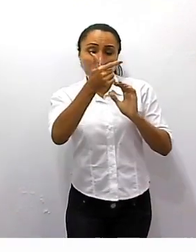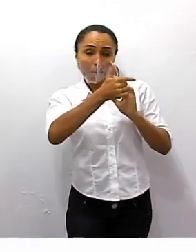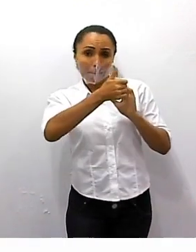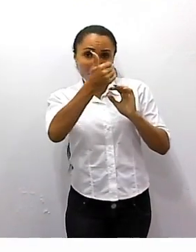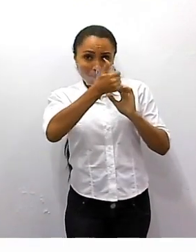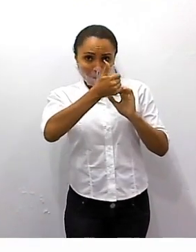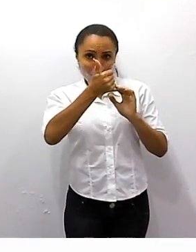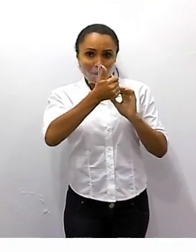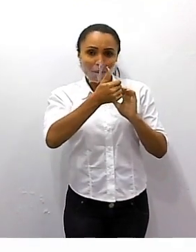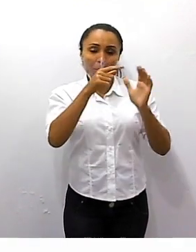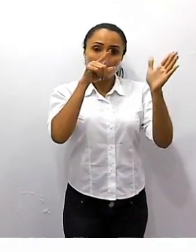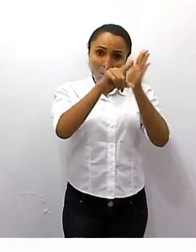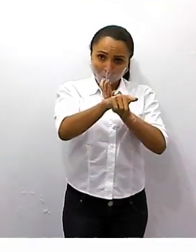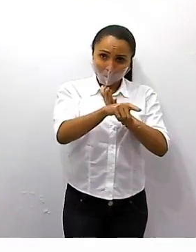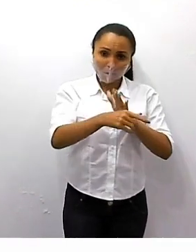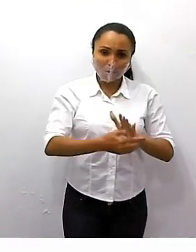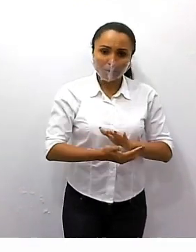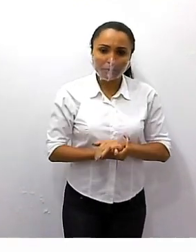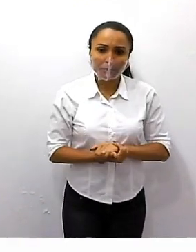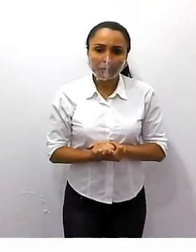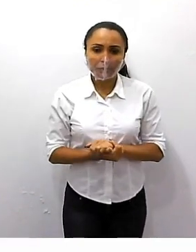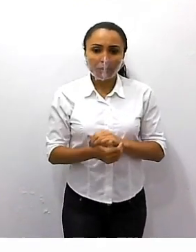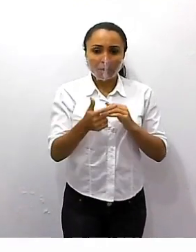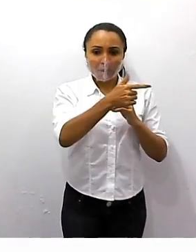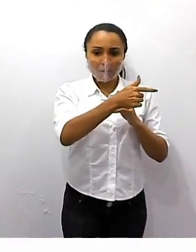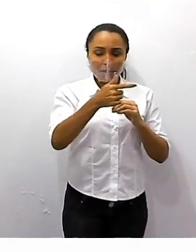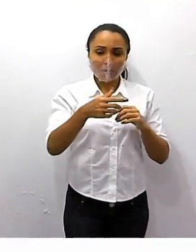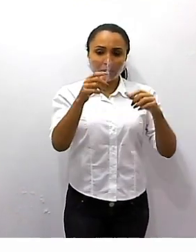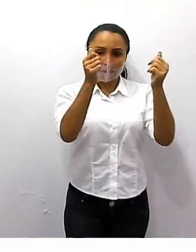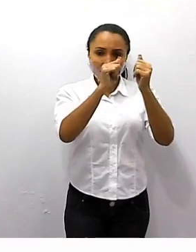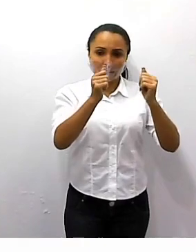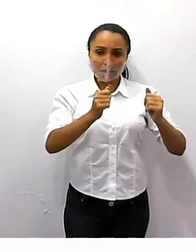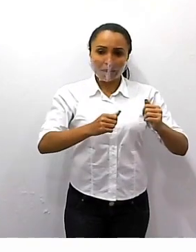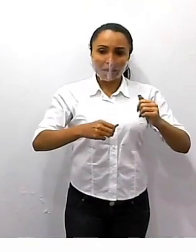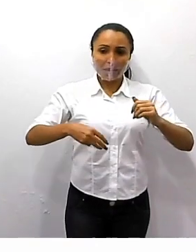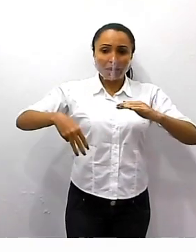para vocês. Olha lá. A Semana de Arte Moderna,